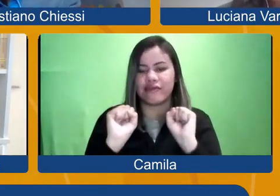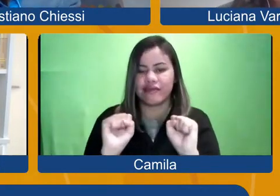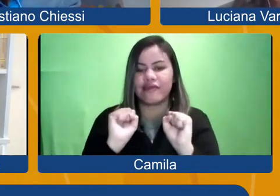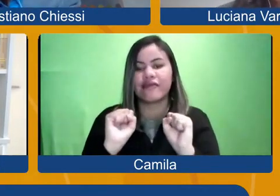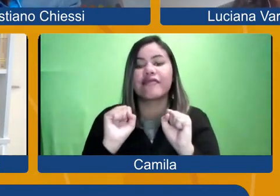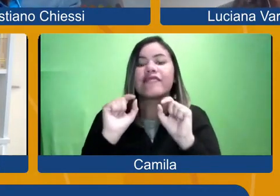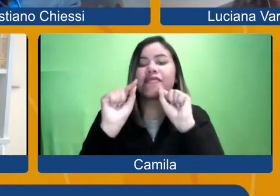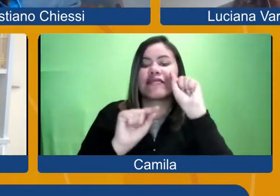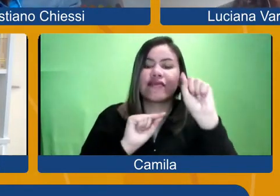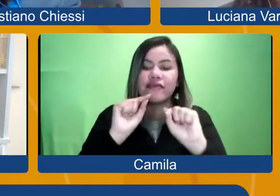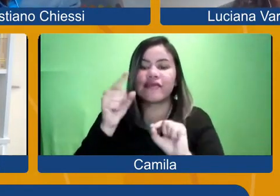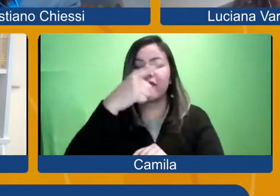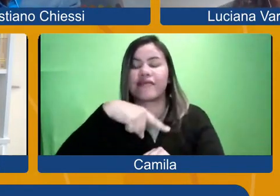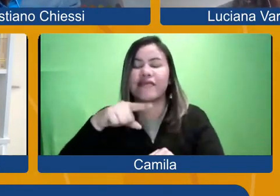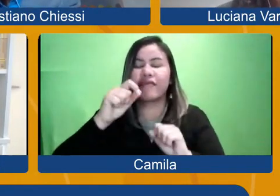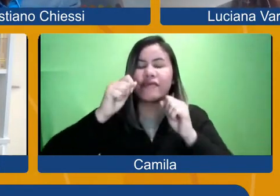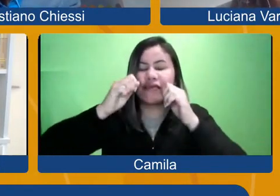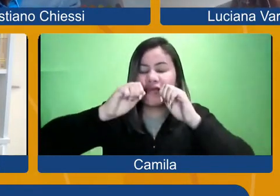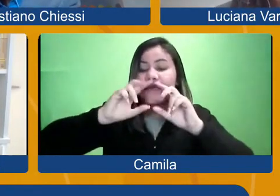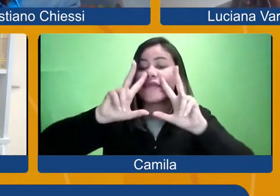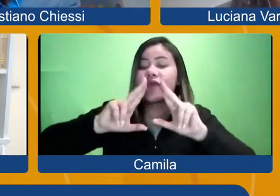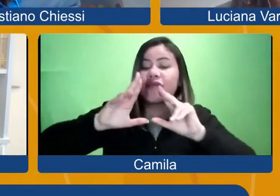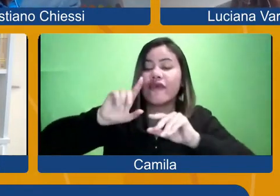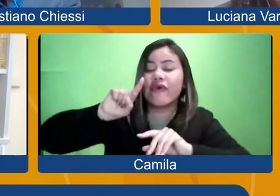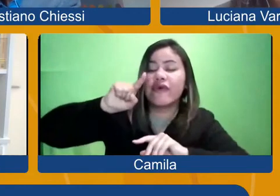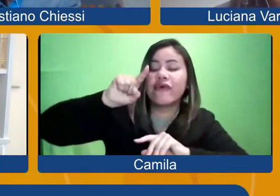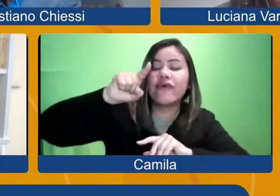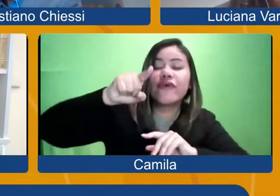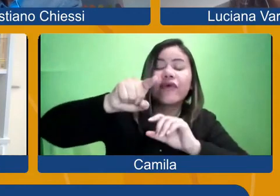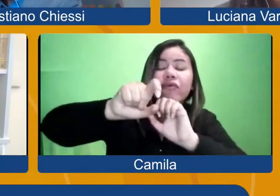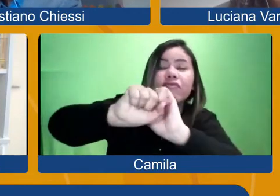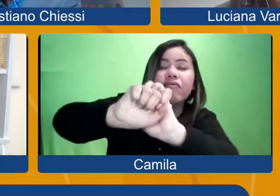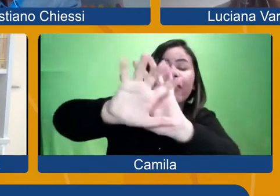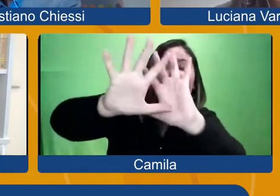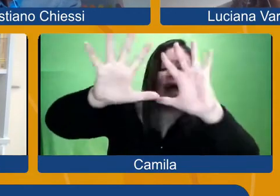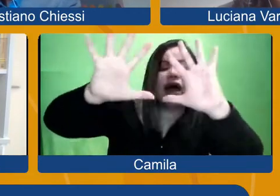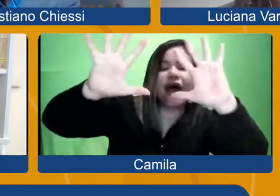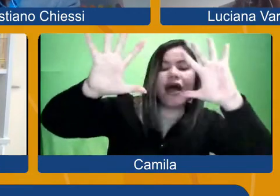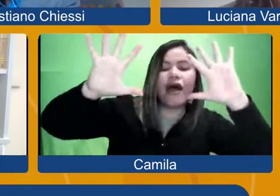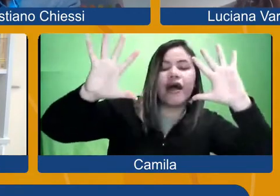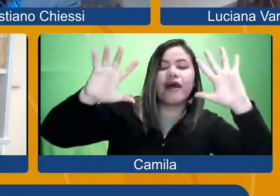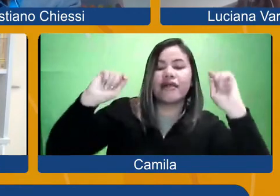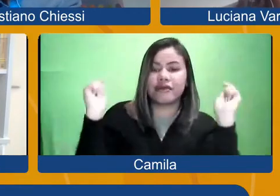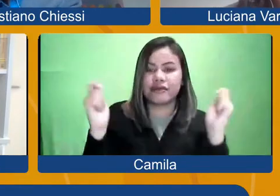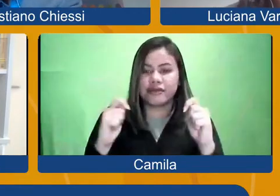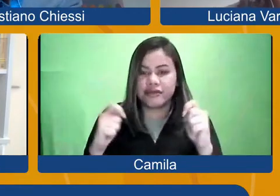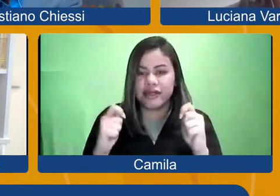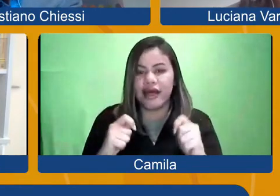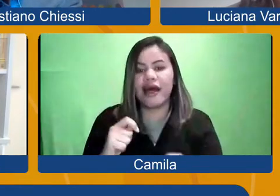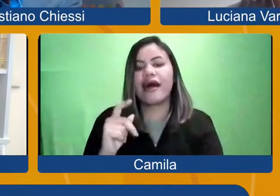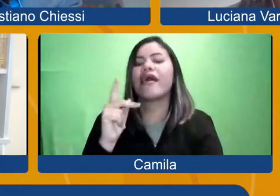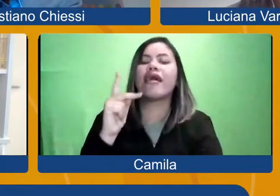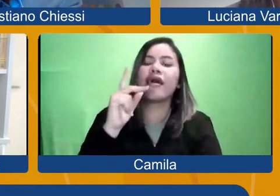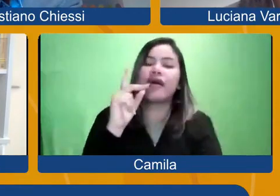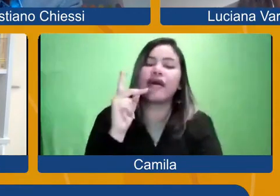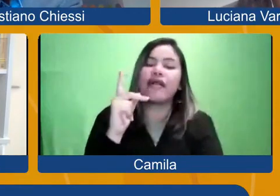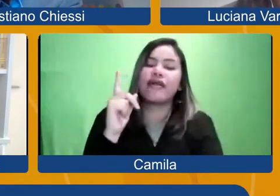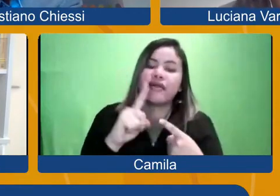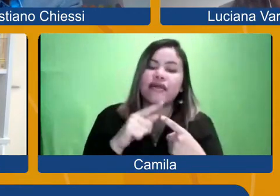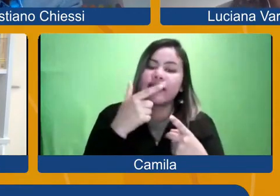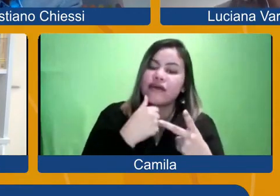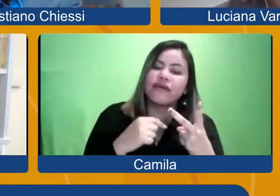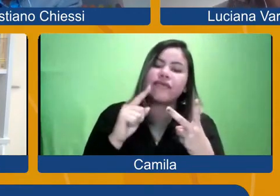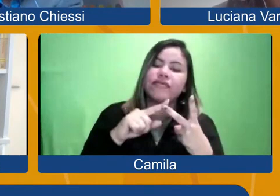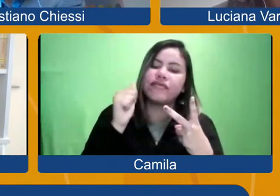podemos enxergar uma luz no fim do túnel nesse cenário todo que vocês apresentaram. Então pode ser na mesma ordem, por favor, professor Cristiano, depois Luciana e Rosângela, tá bom?